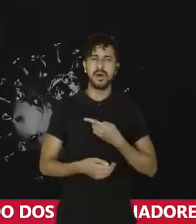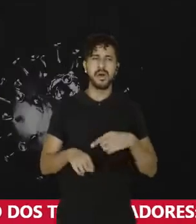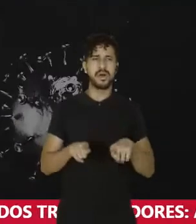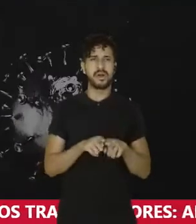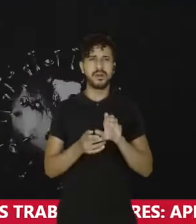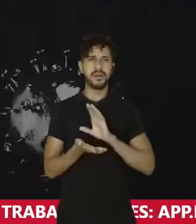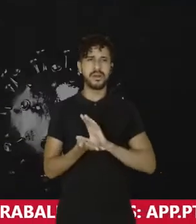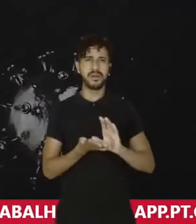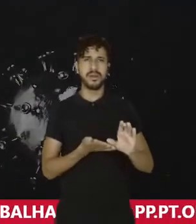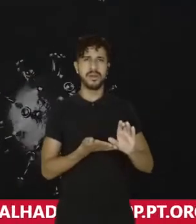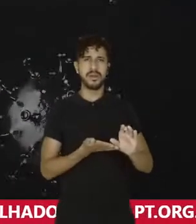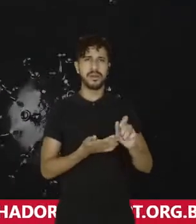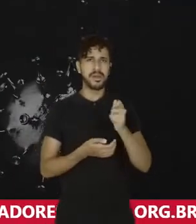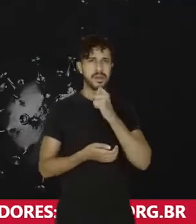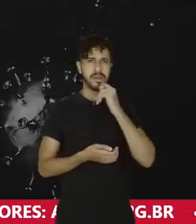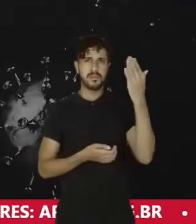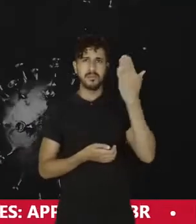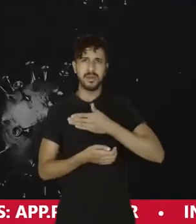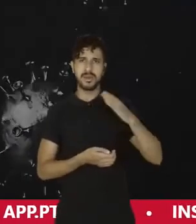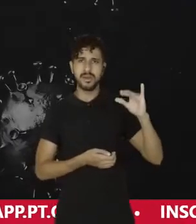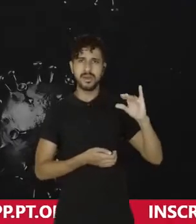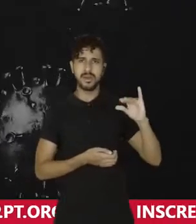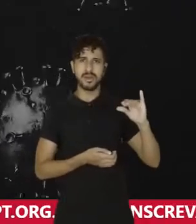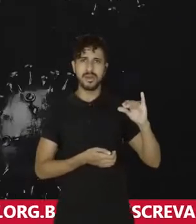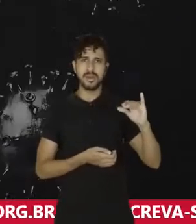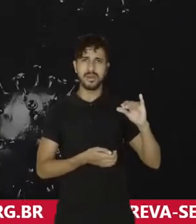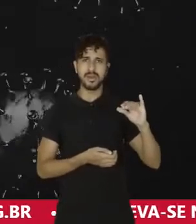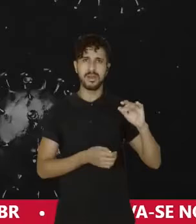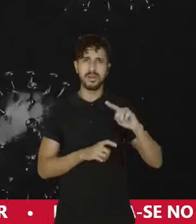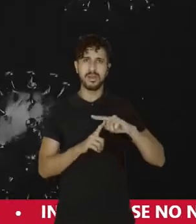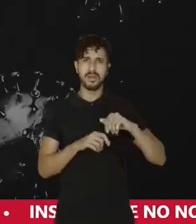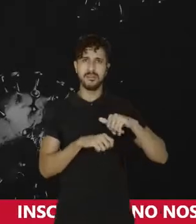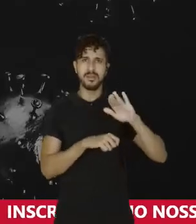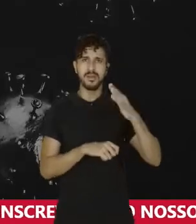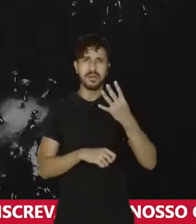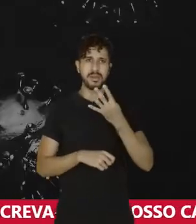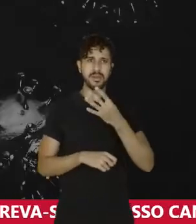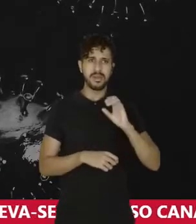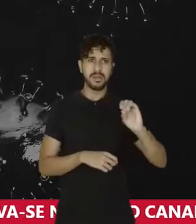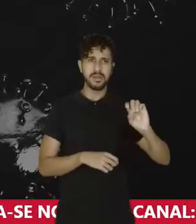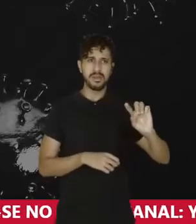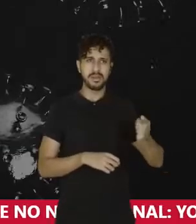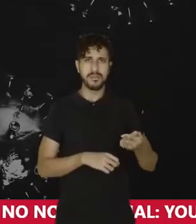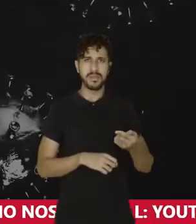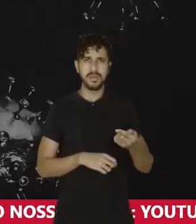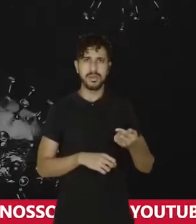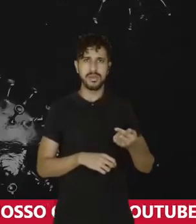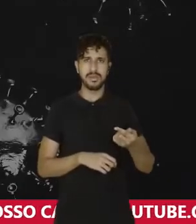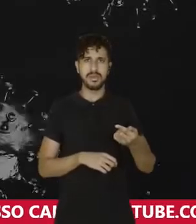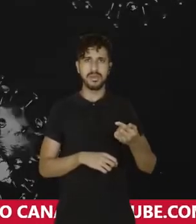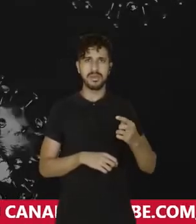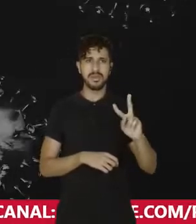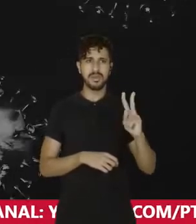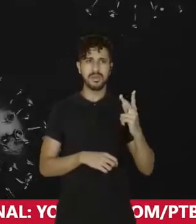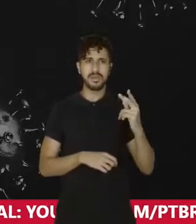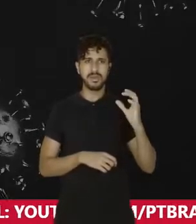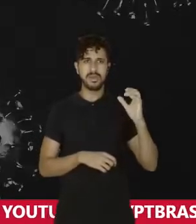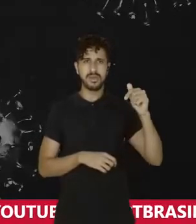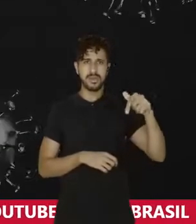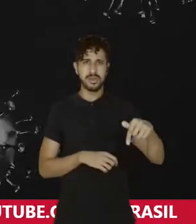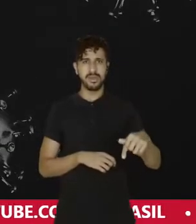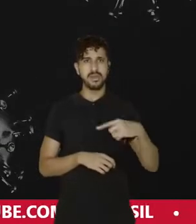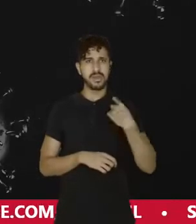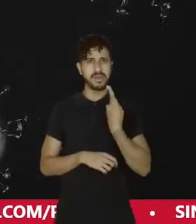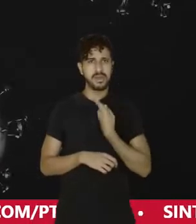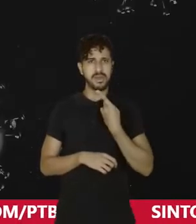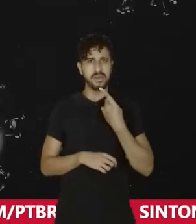mesmo sem comprovação científica mas de 400 mil unidades de croche Nina e uma